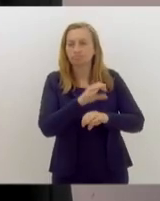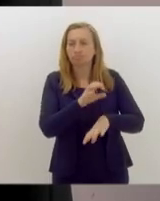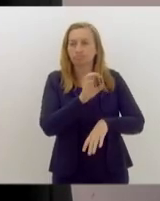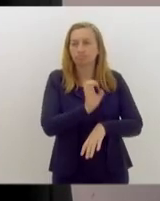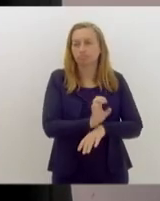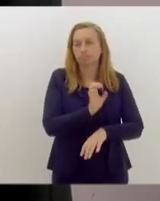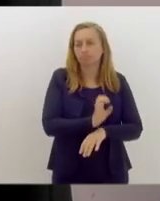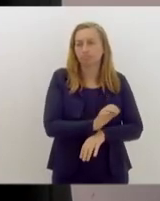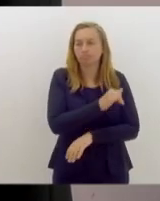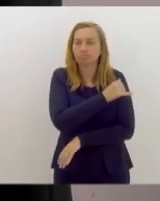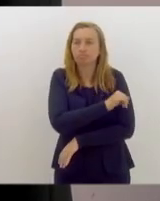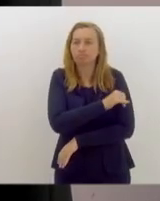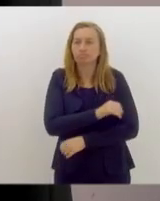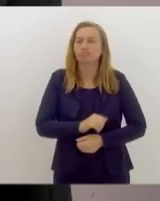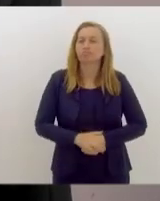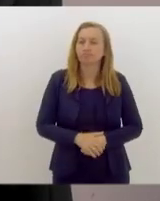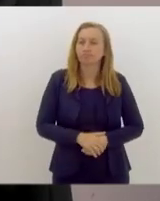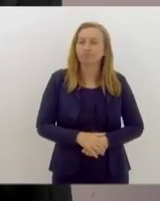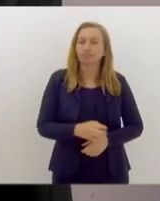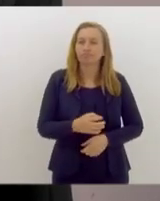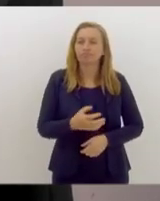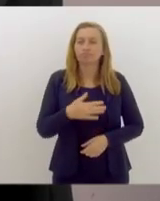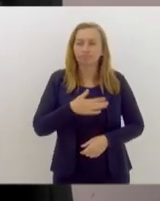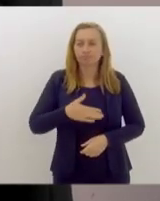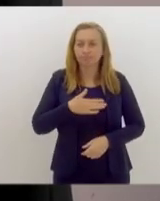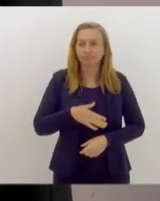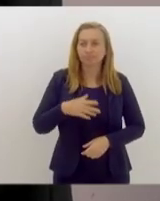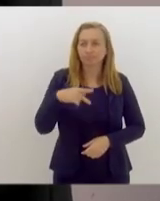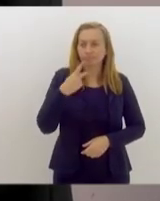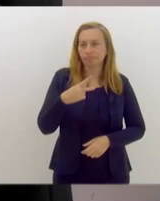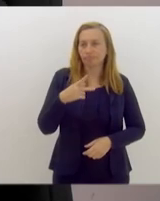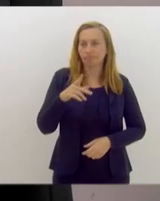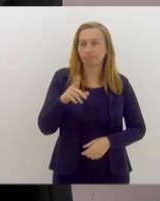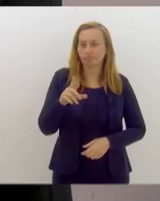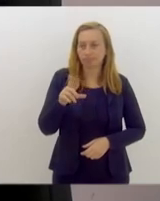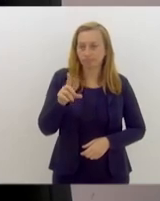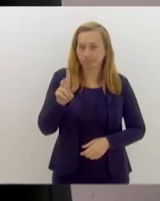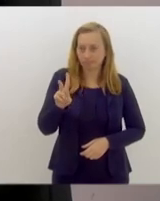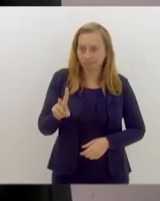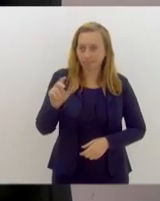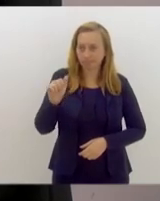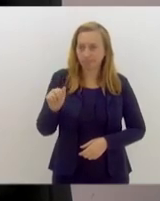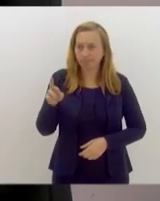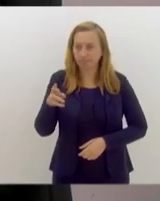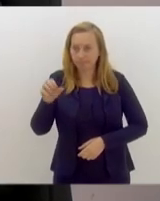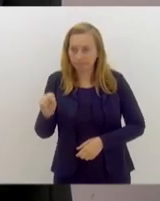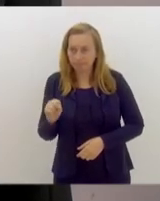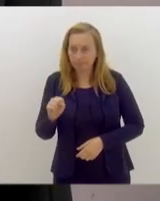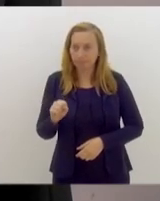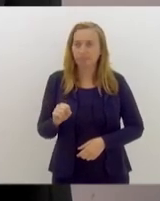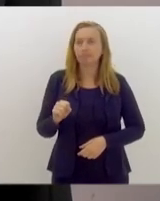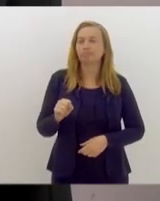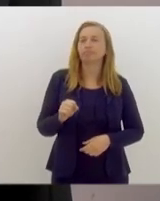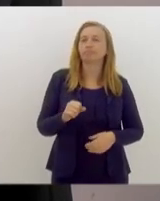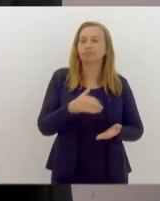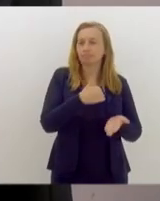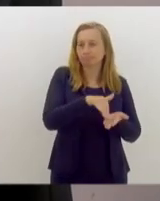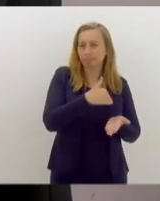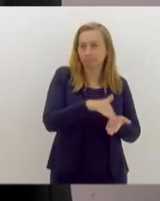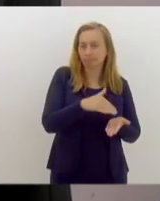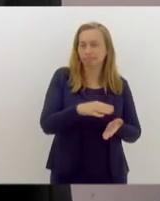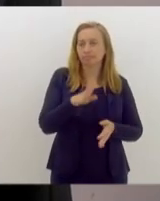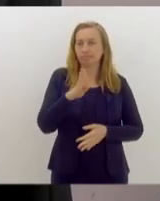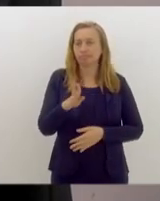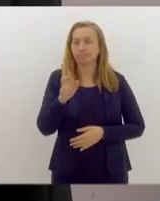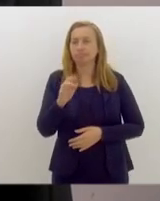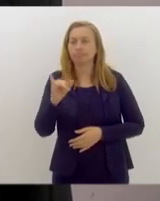se a gente quiser trabalhar com o marco histórico, que eu gosto de lembrar, desde Dona Yara Vargas, que foi Secretária de Estado de Educação de Brizola em 83, isso já faz